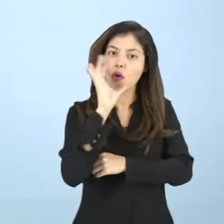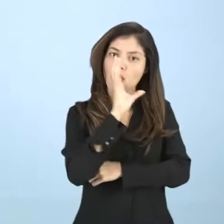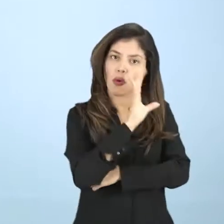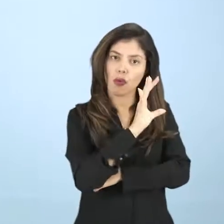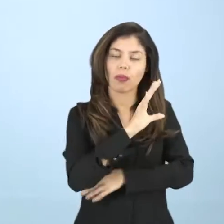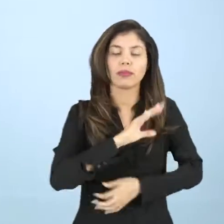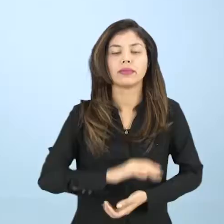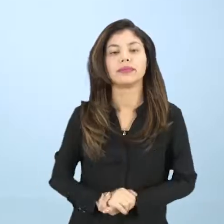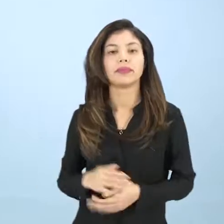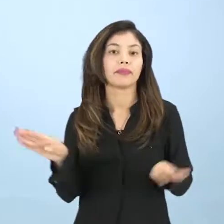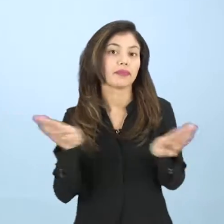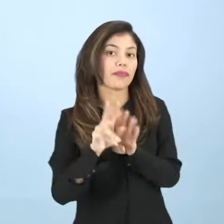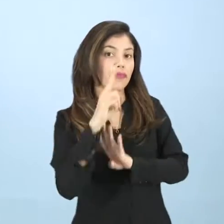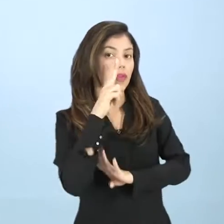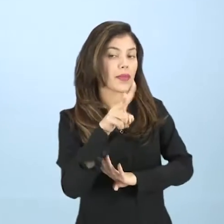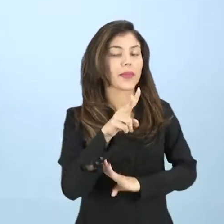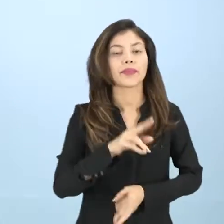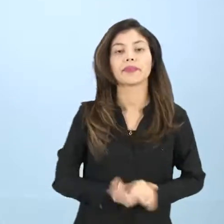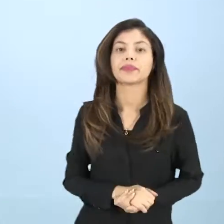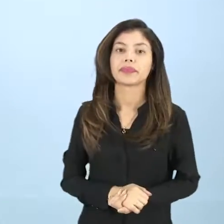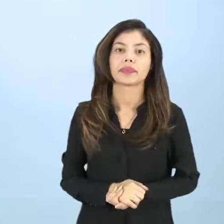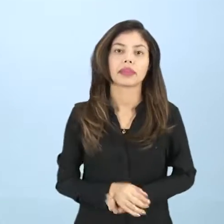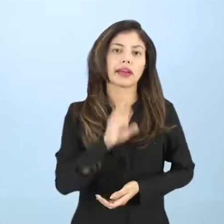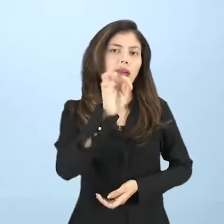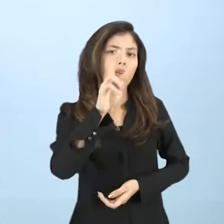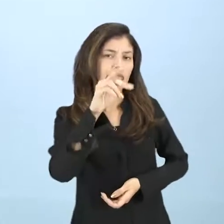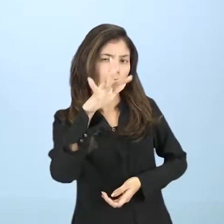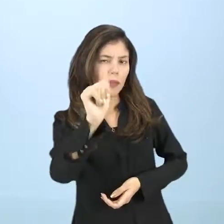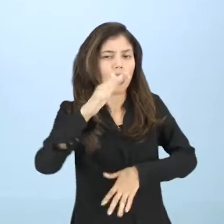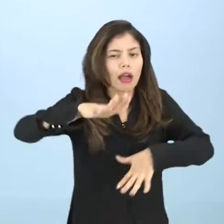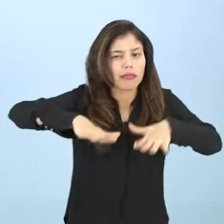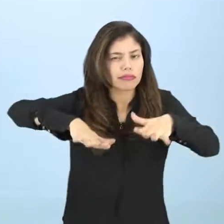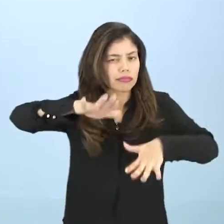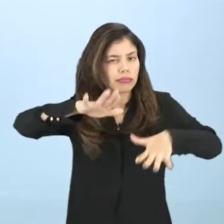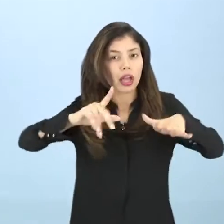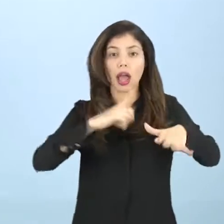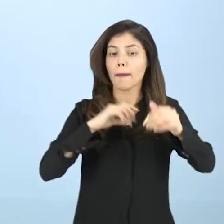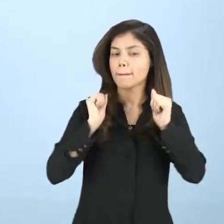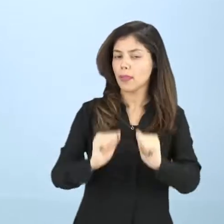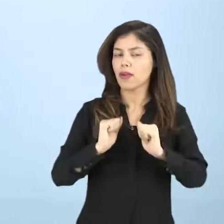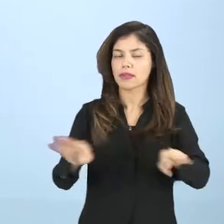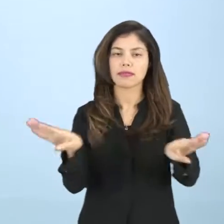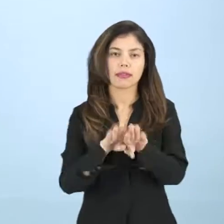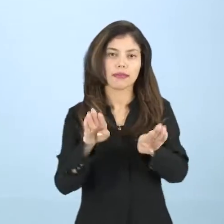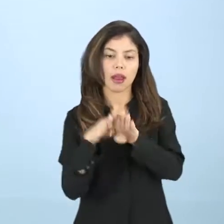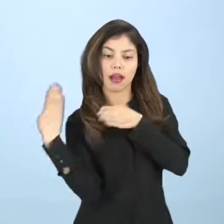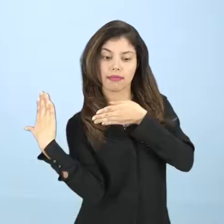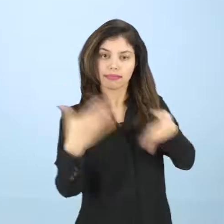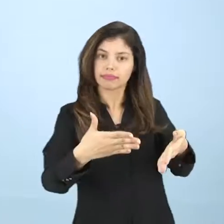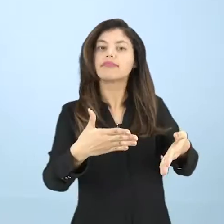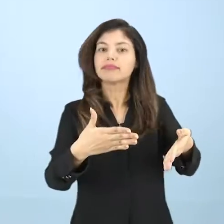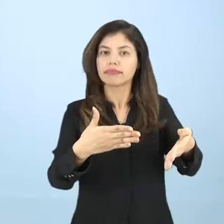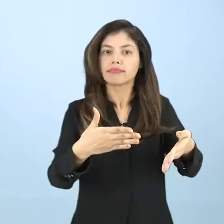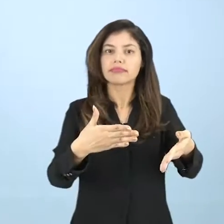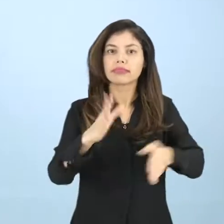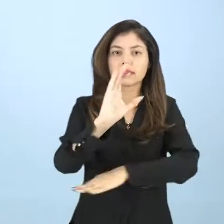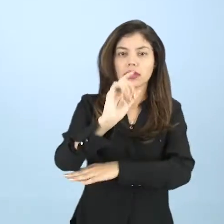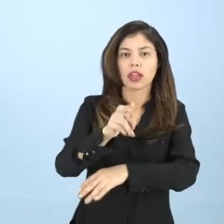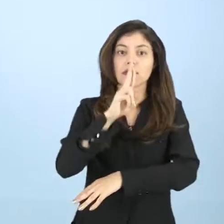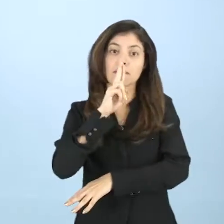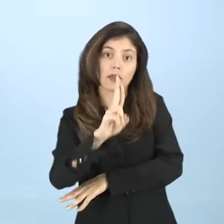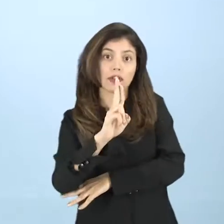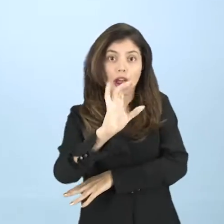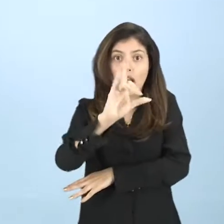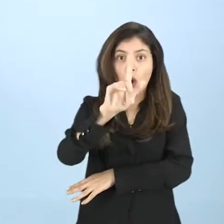calor. Nós vimos também que essa entalpia, essa variação de entalpia, ela pode ser determinada pelo cálculo